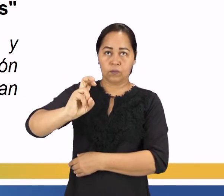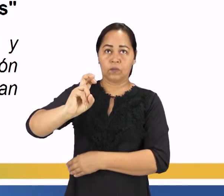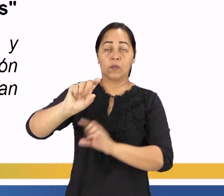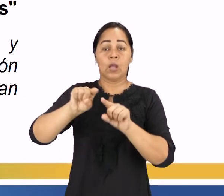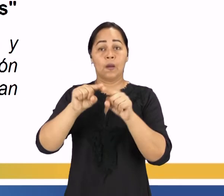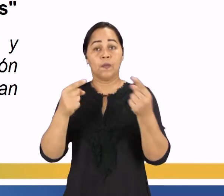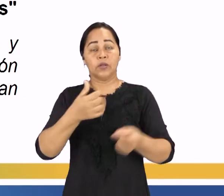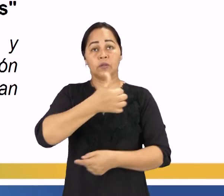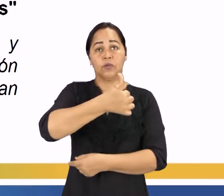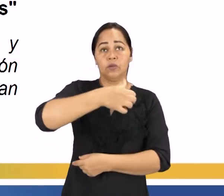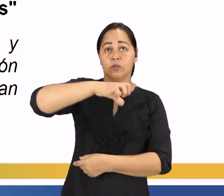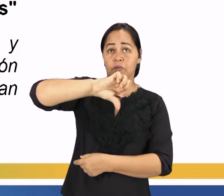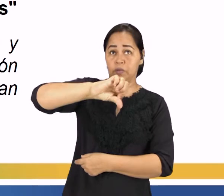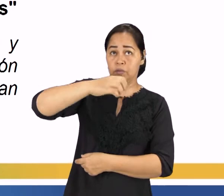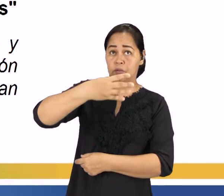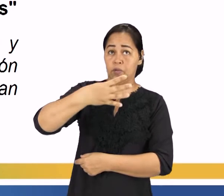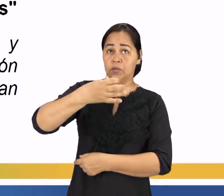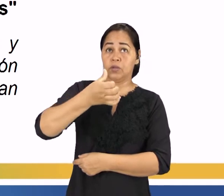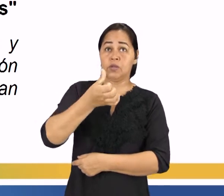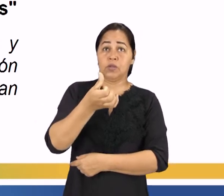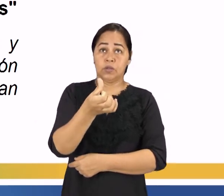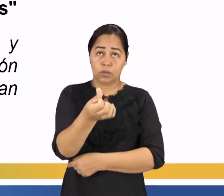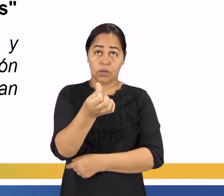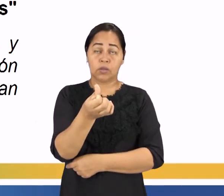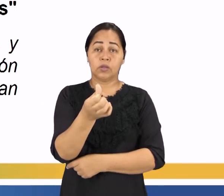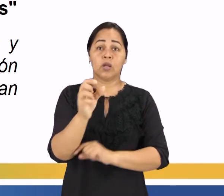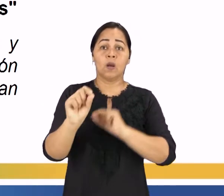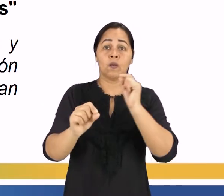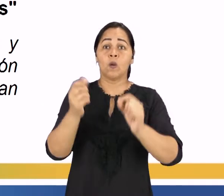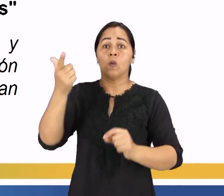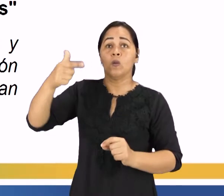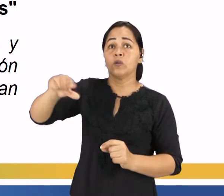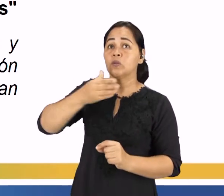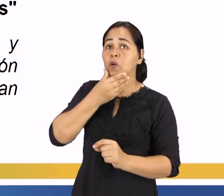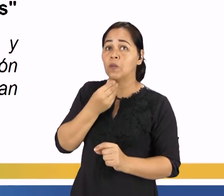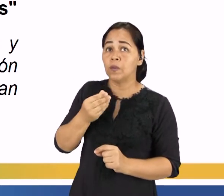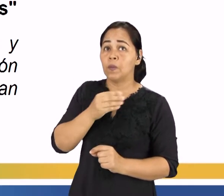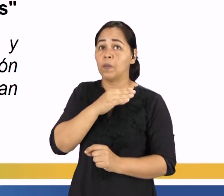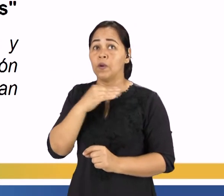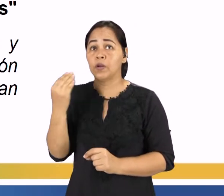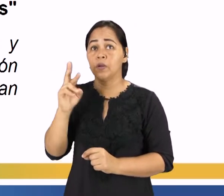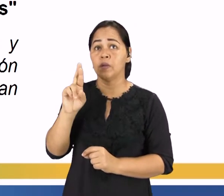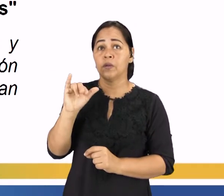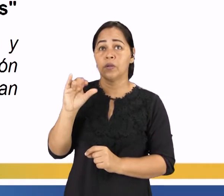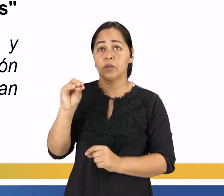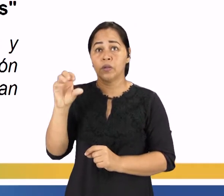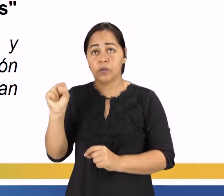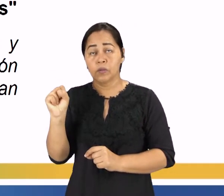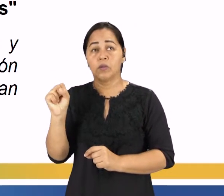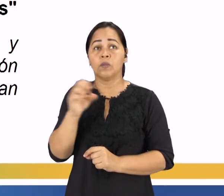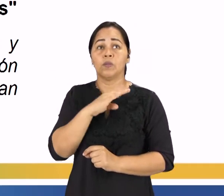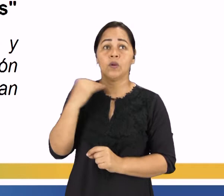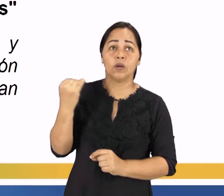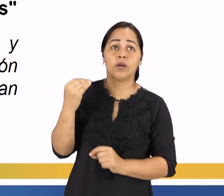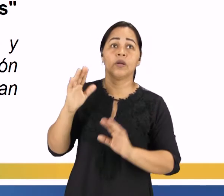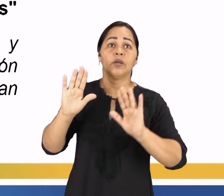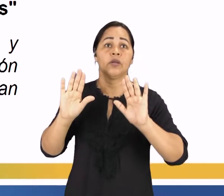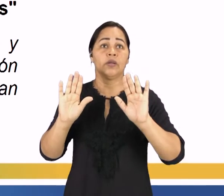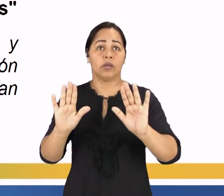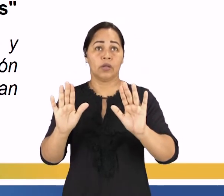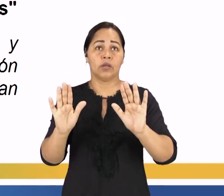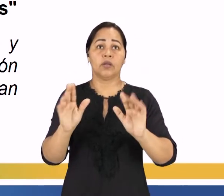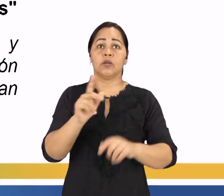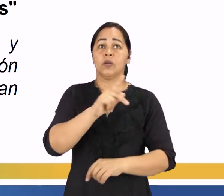1946, Río Morales, que havia sido eleito presidente, vem a falecer. Gabriel González Videla passa a